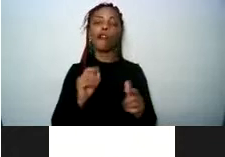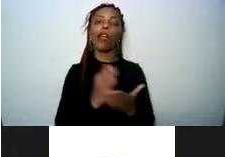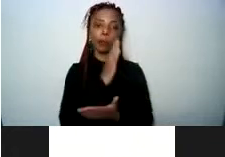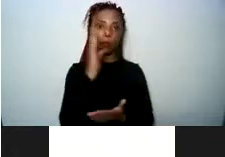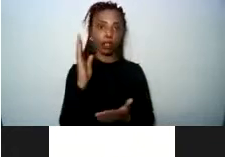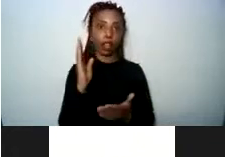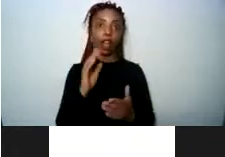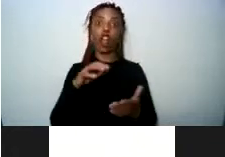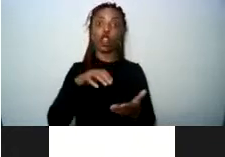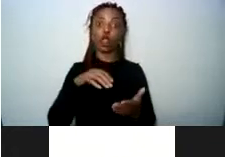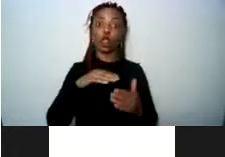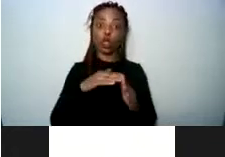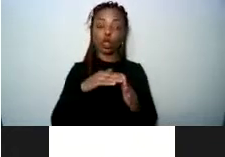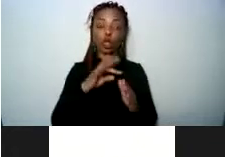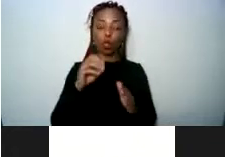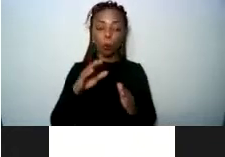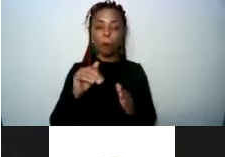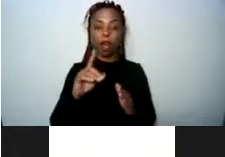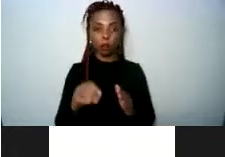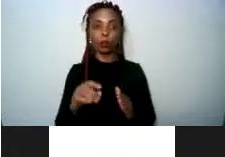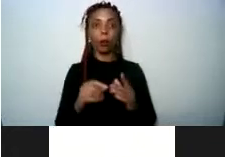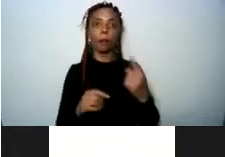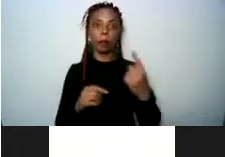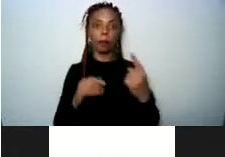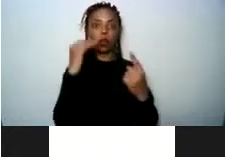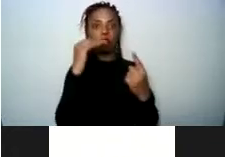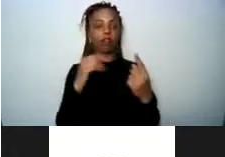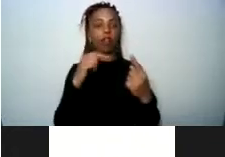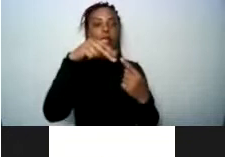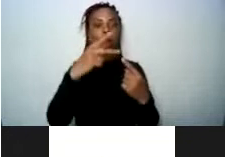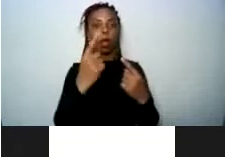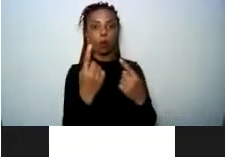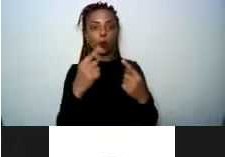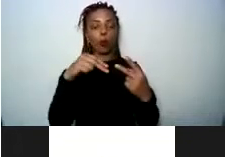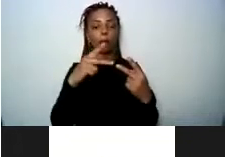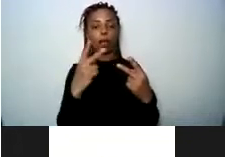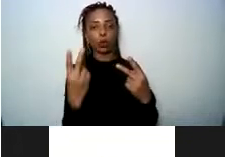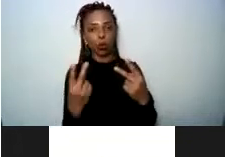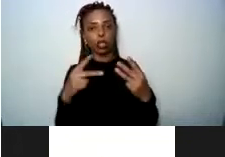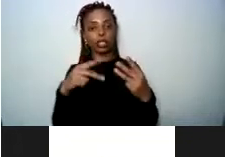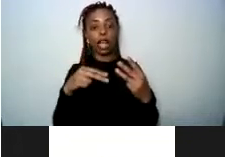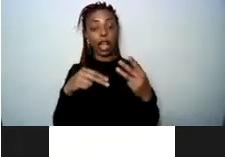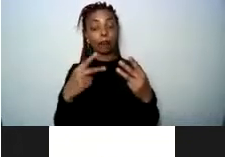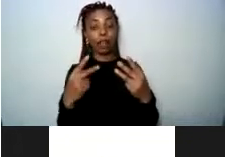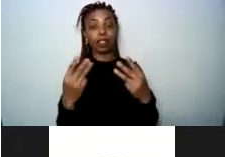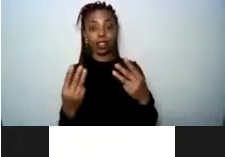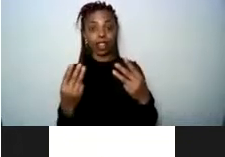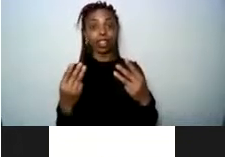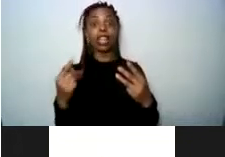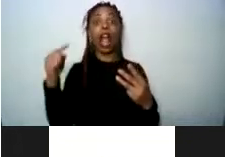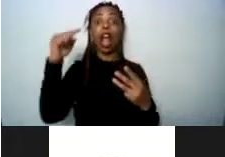três níveis dentro desse processo, NP1, NP2 e NP3, a biblioteca é tombada em NP1,